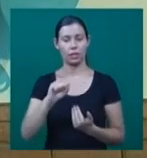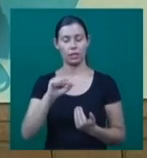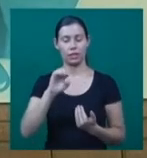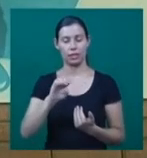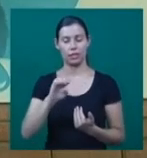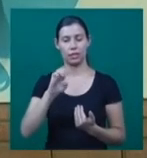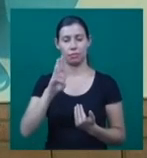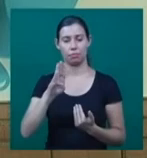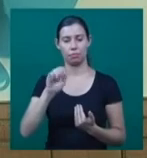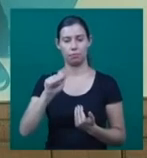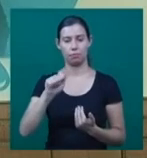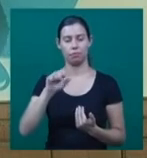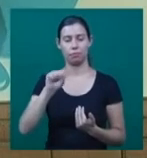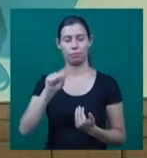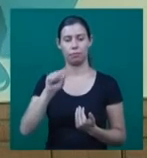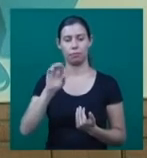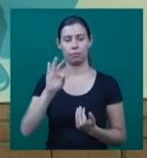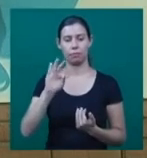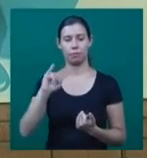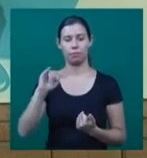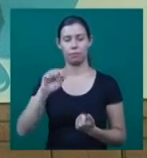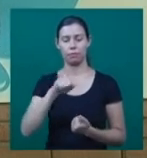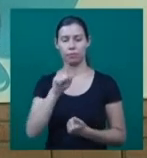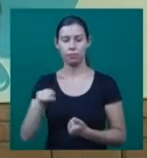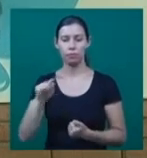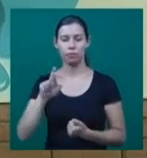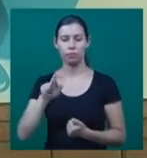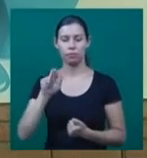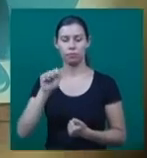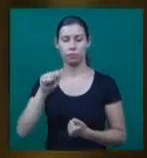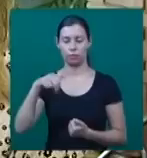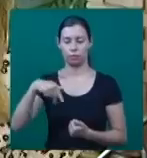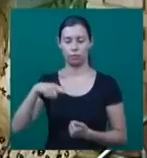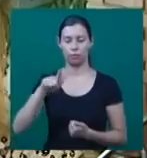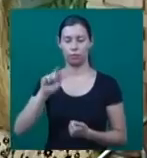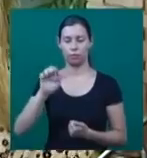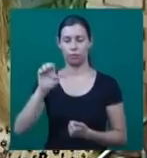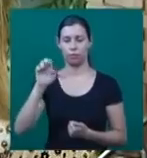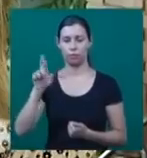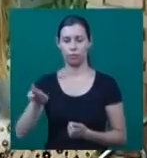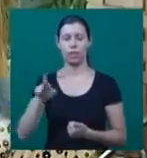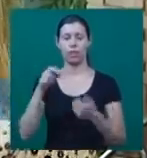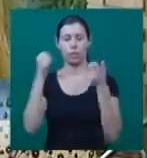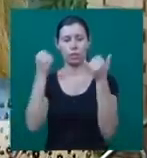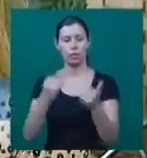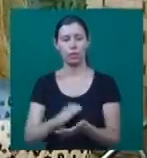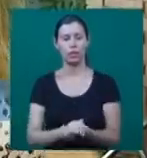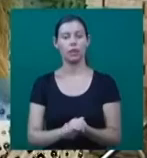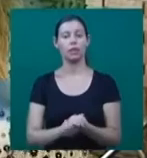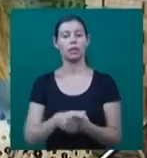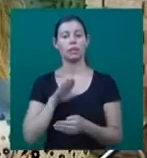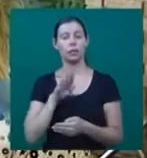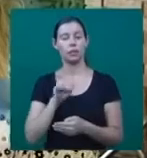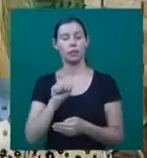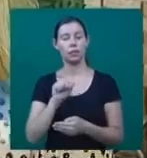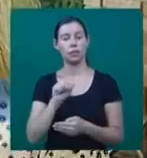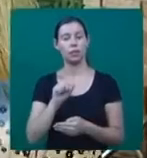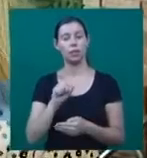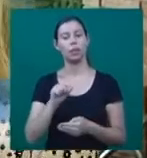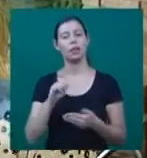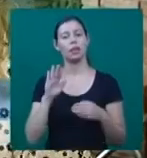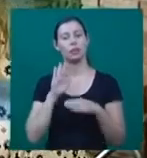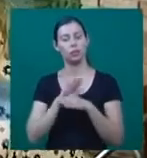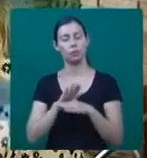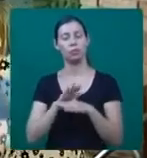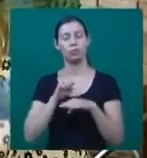a cultura de paz entre os estudantes, famílias e comunidade. A ideia de receber esse projeto é que a gente dissemine na